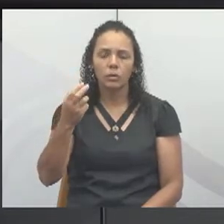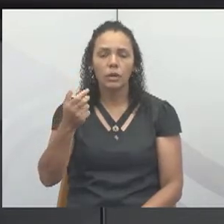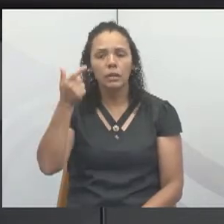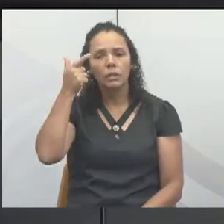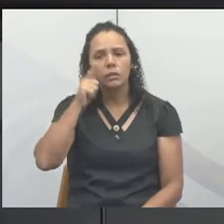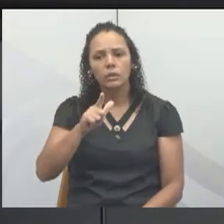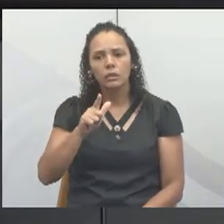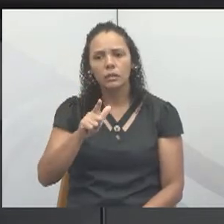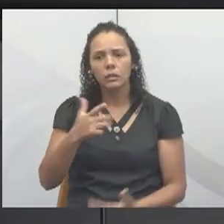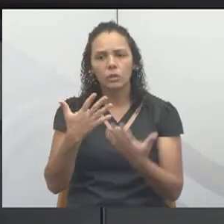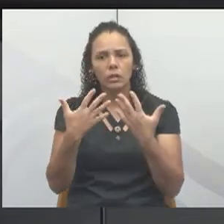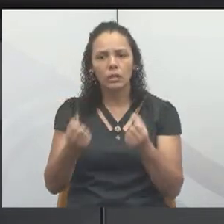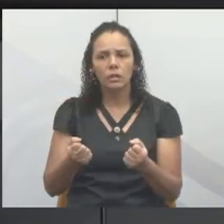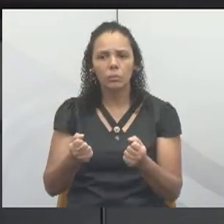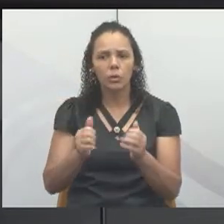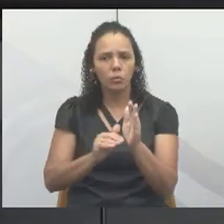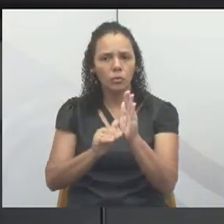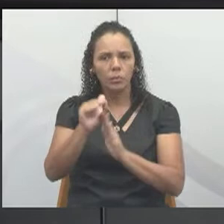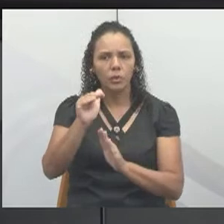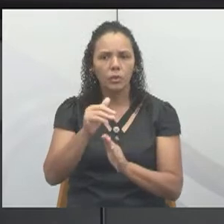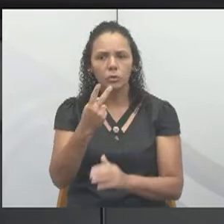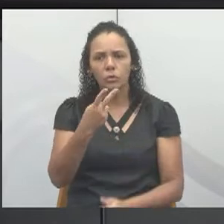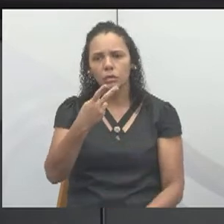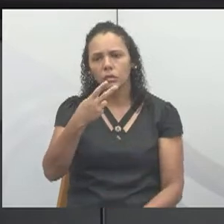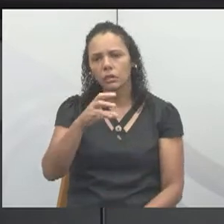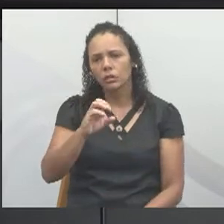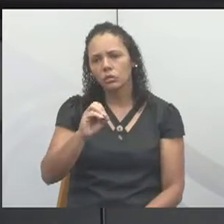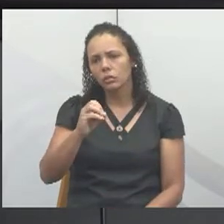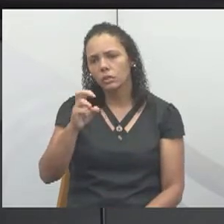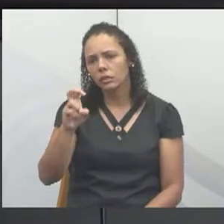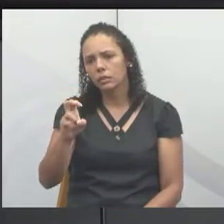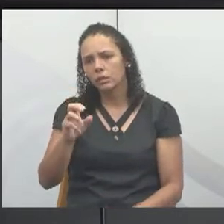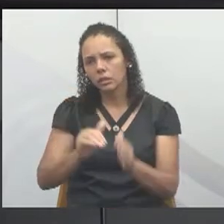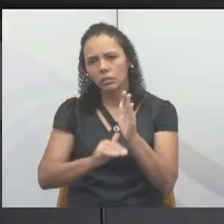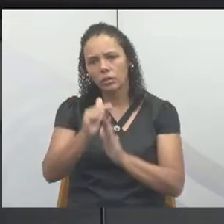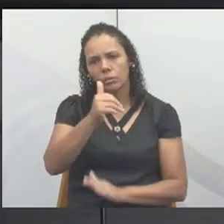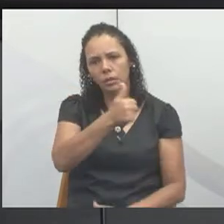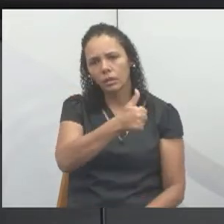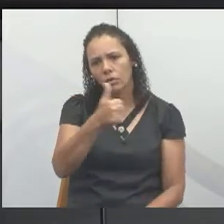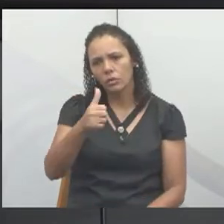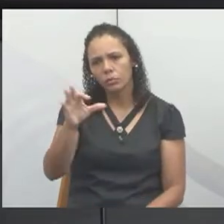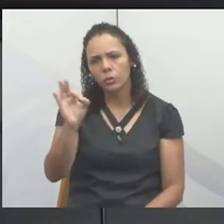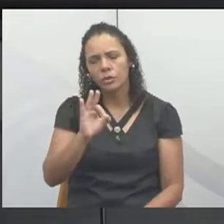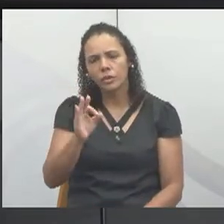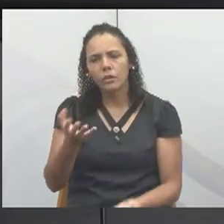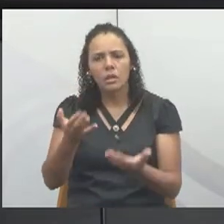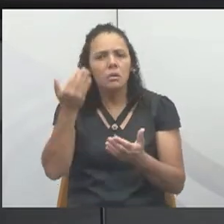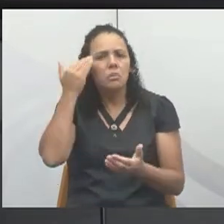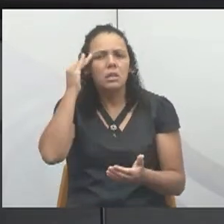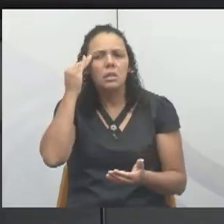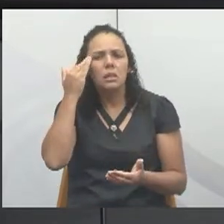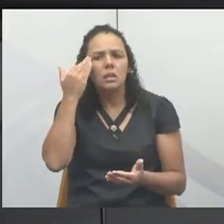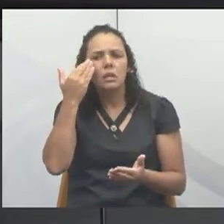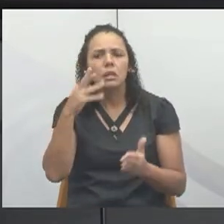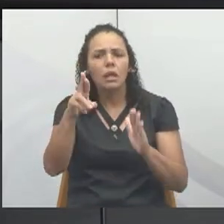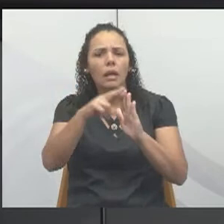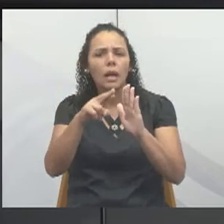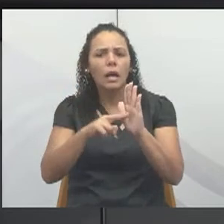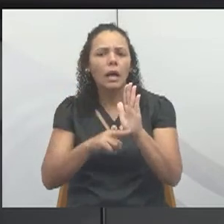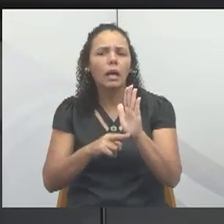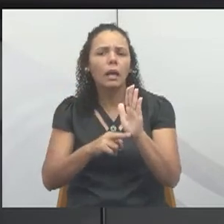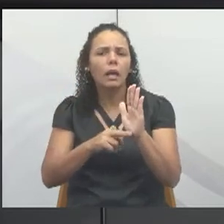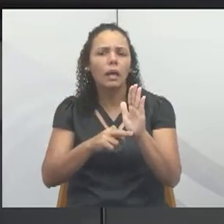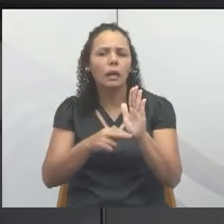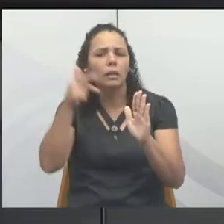Foram 225 milhões, se não me falha a memória. Você também falou que vai ter um aumento de 11%. Eu queria entender qual foi o critério utilizado para esse